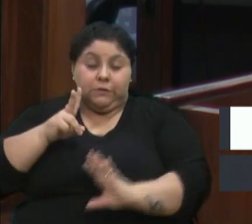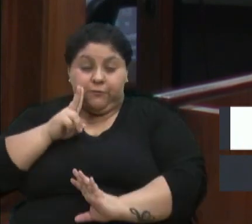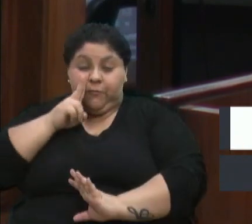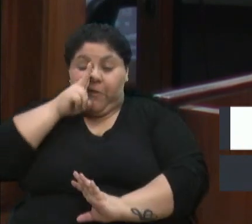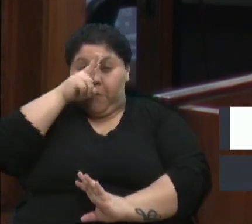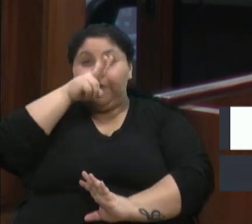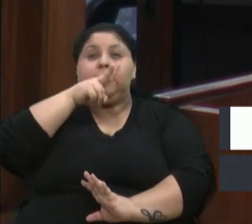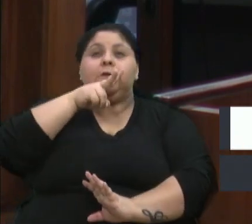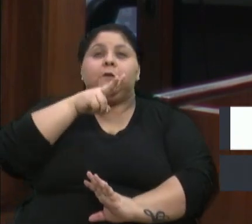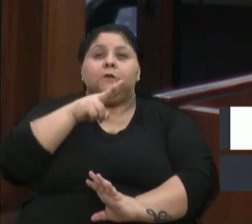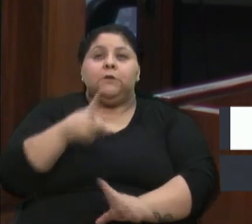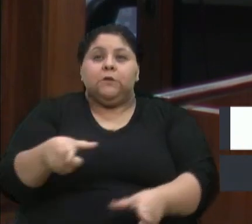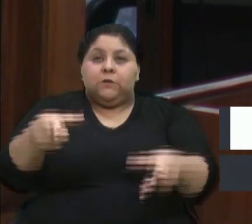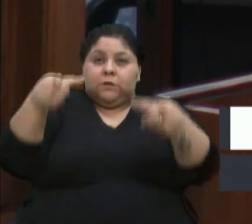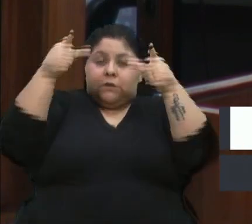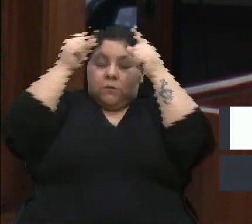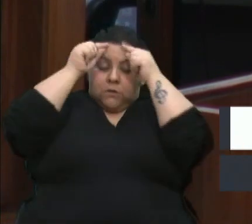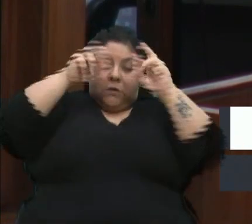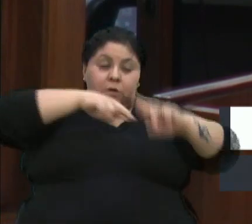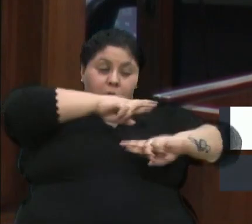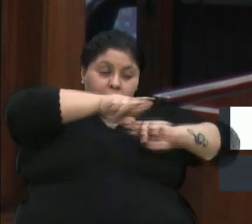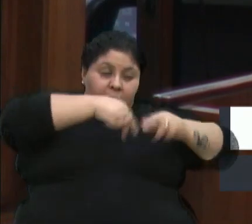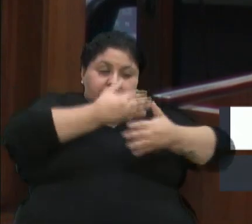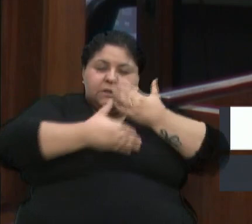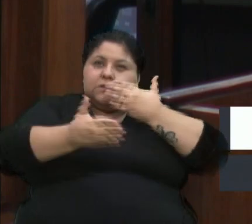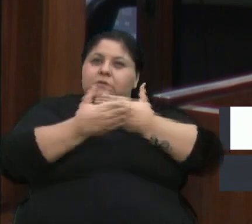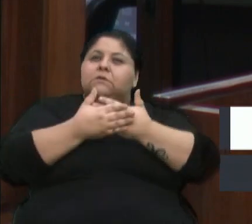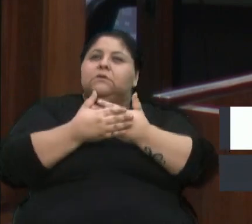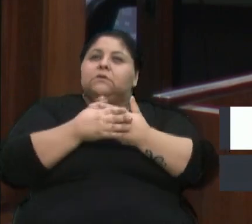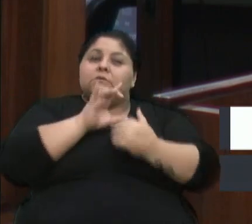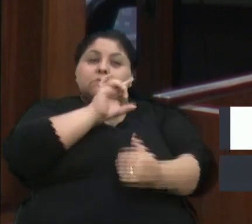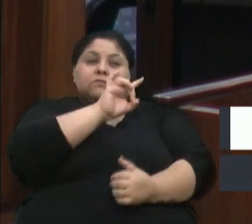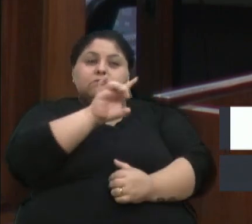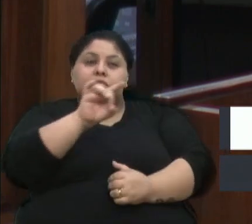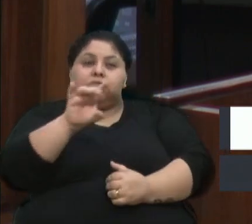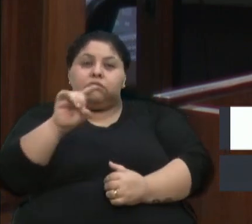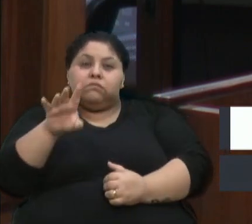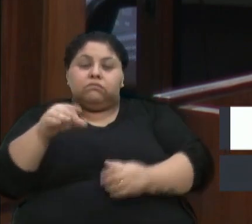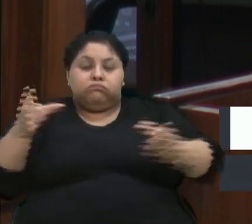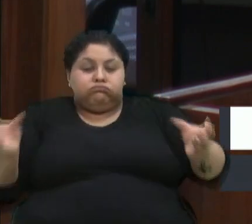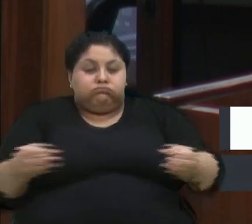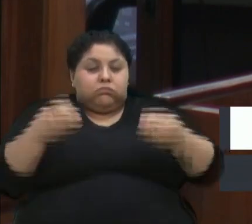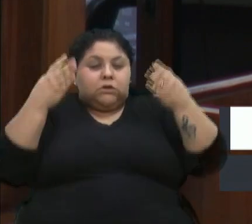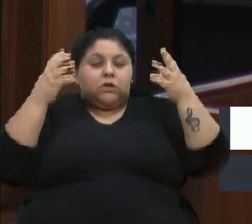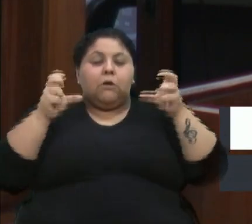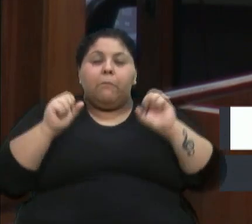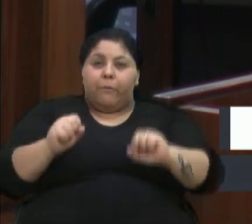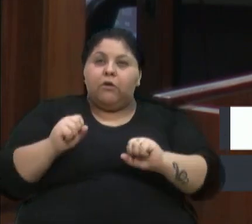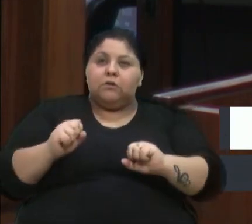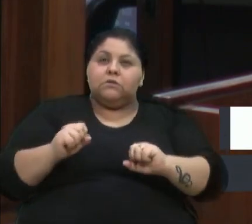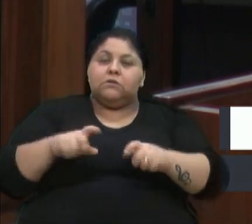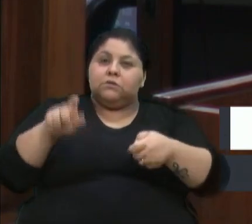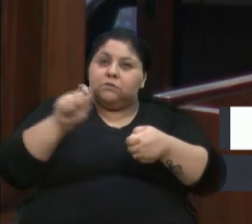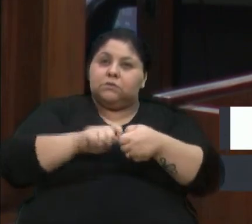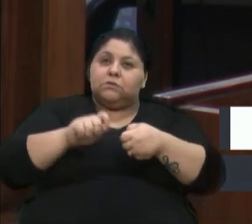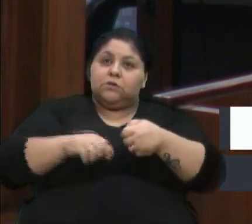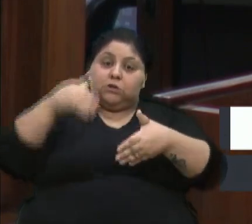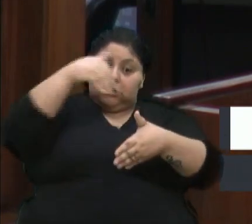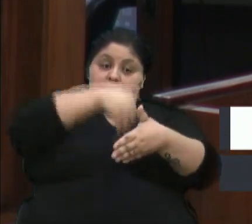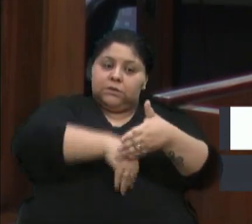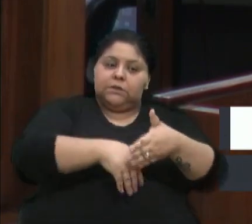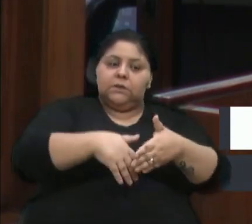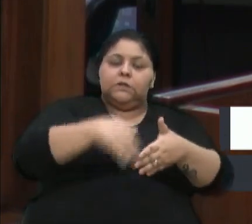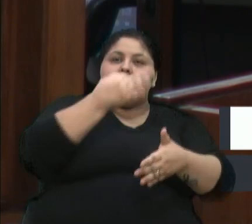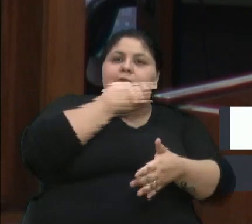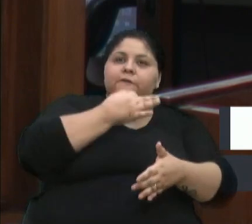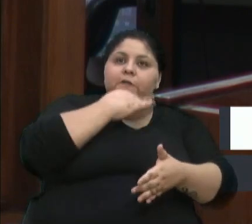fortes, de conscientização com relação a tudo isso, para que cada vez mais esses eventos possam ser realizados dentro da cidade de Caxias do Sul,